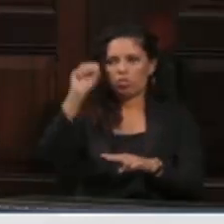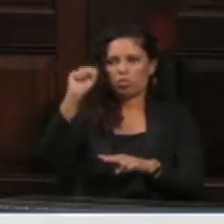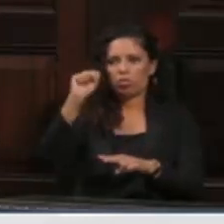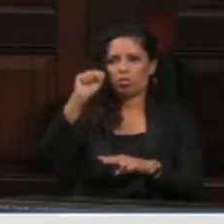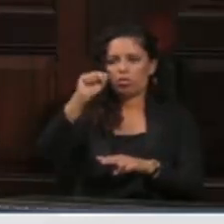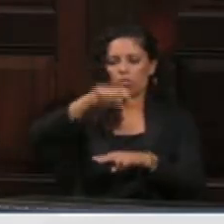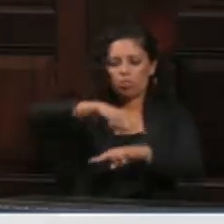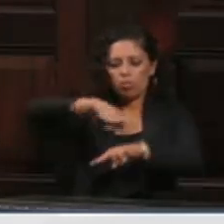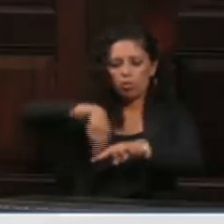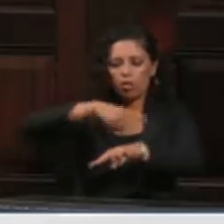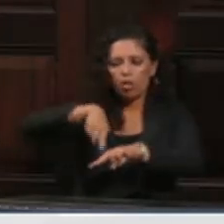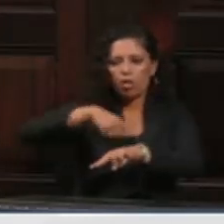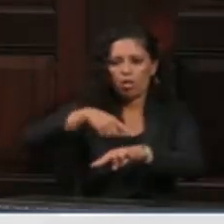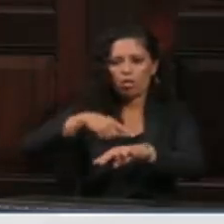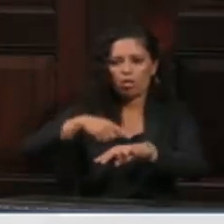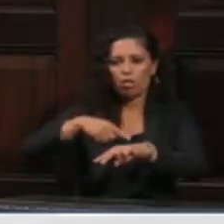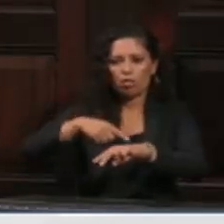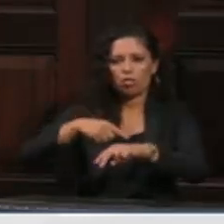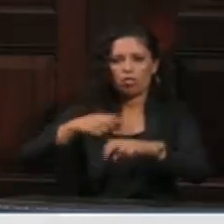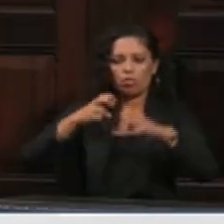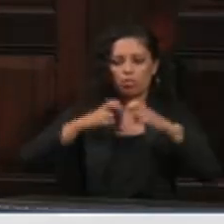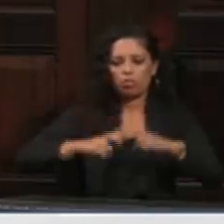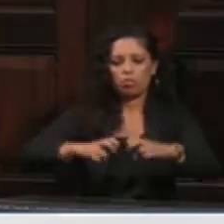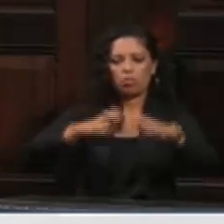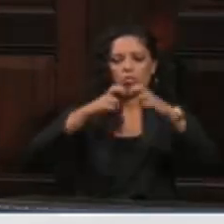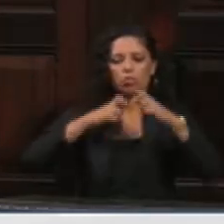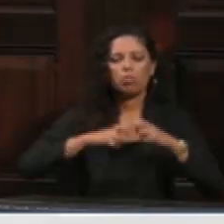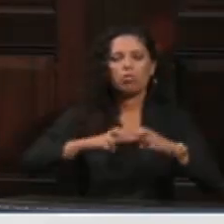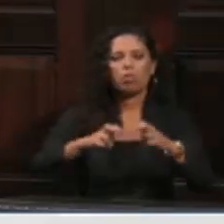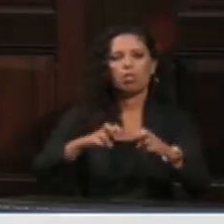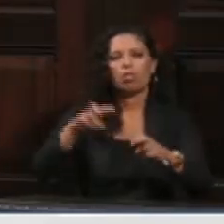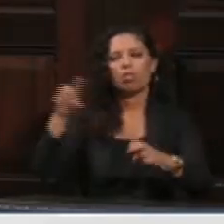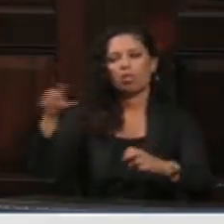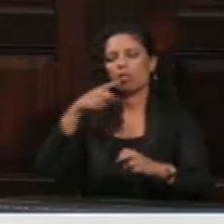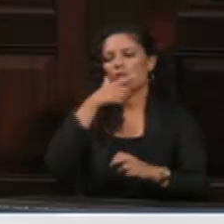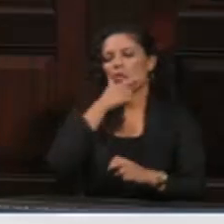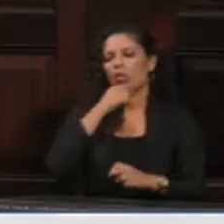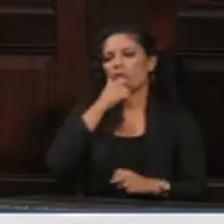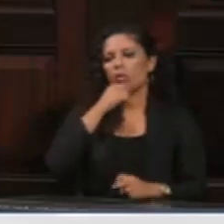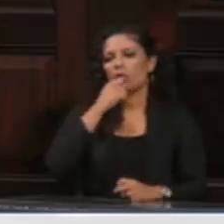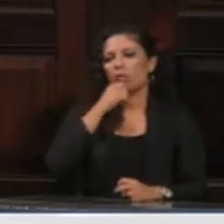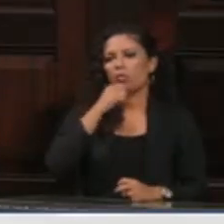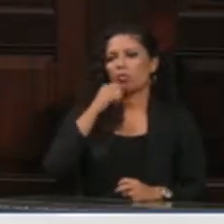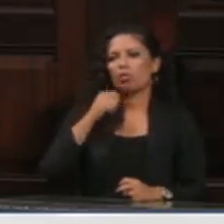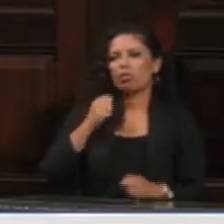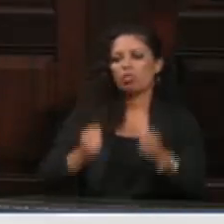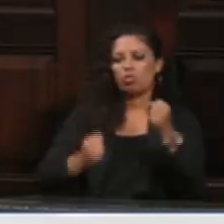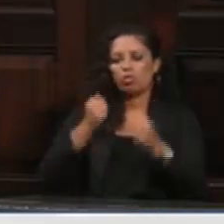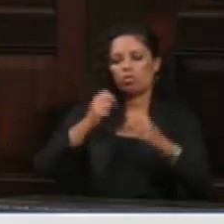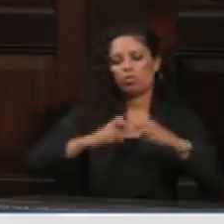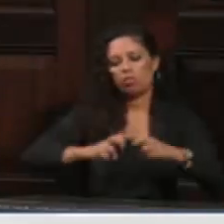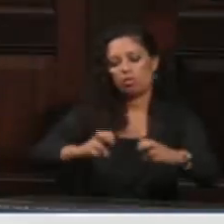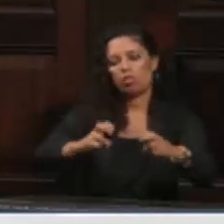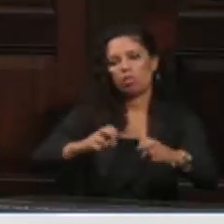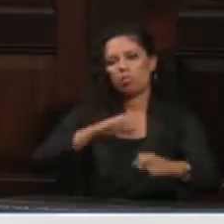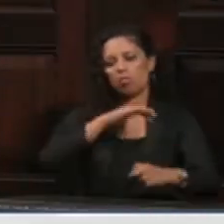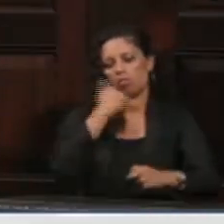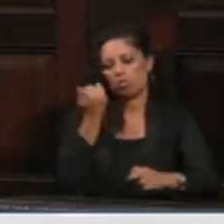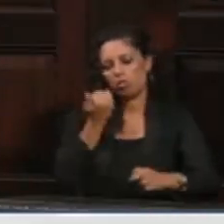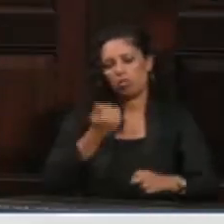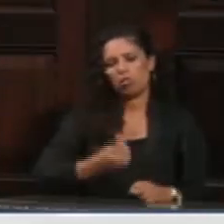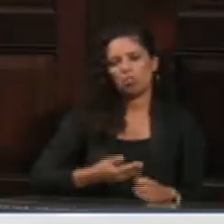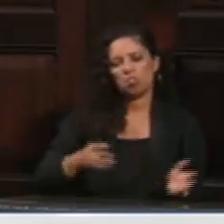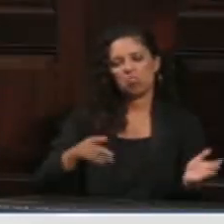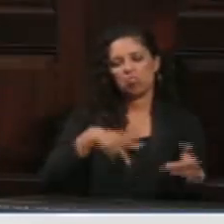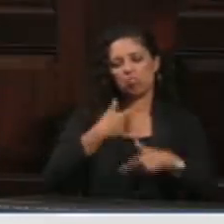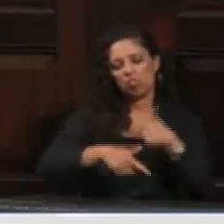óbito. Trabalho incansável do Corpo de Bombeiros, esses honrosos